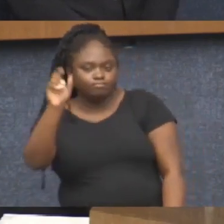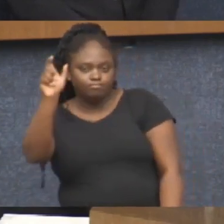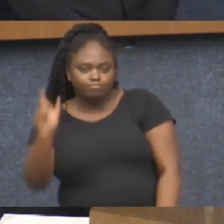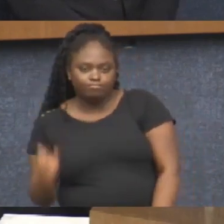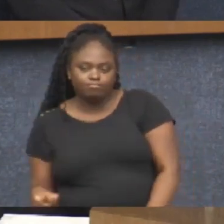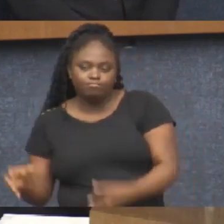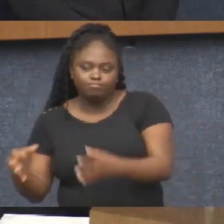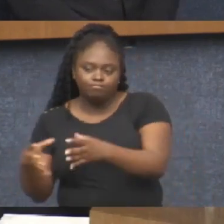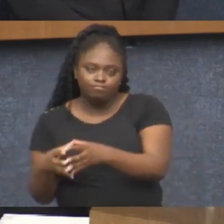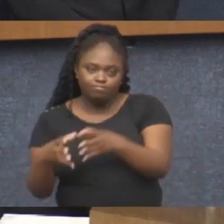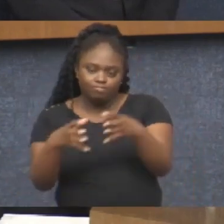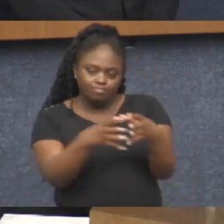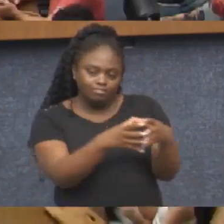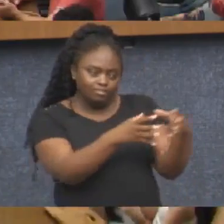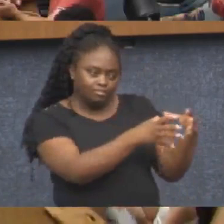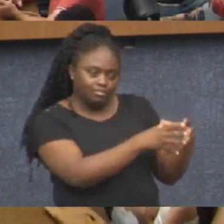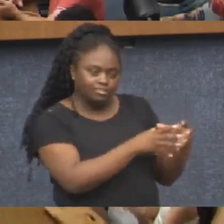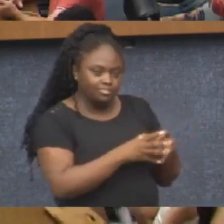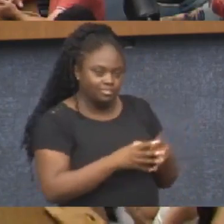né? E